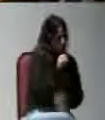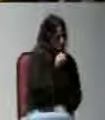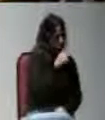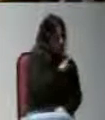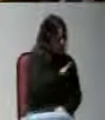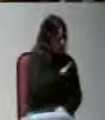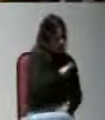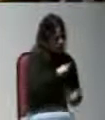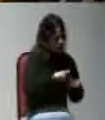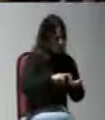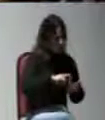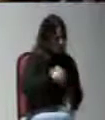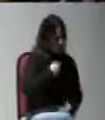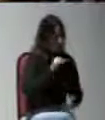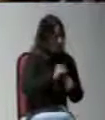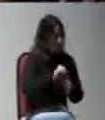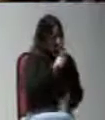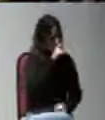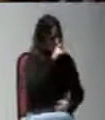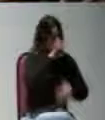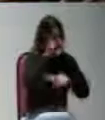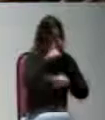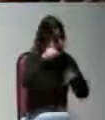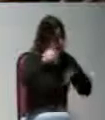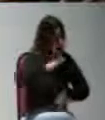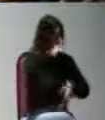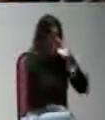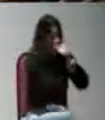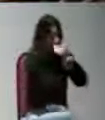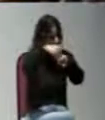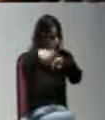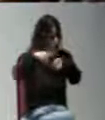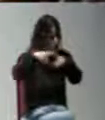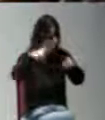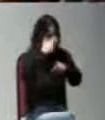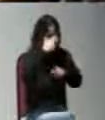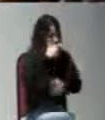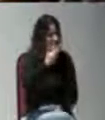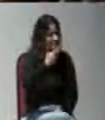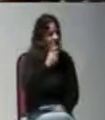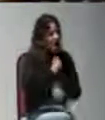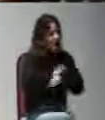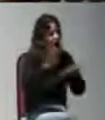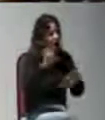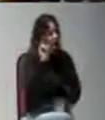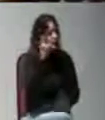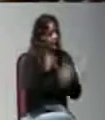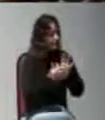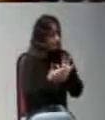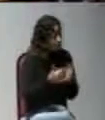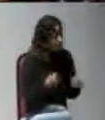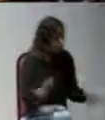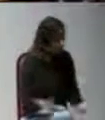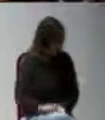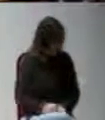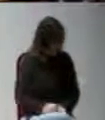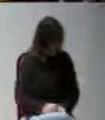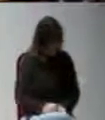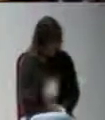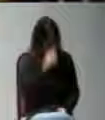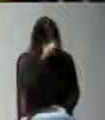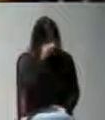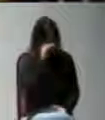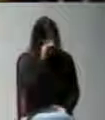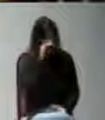armamento. A questão não é minimizar as condições dessa mulher pobre, desse ser humano oprimido, mas sim não guetizá-la,